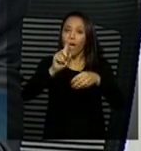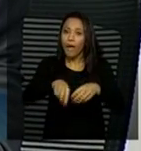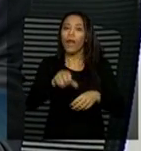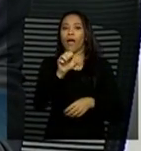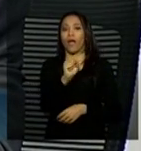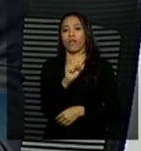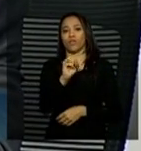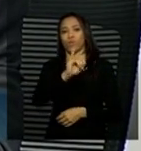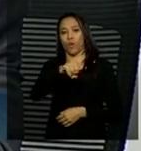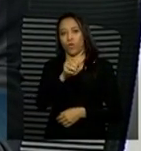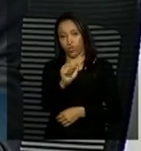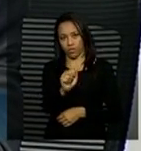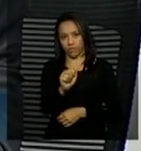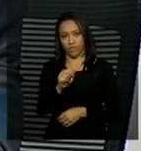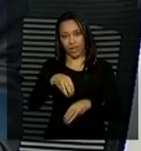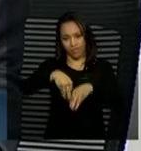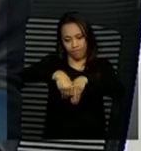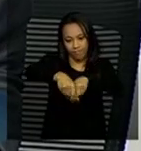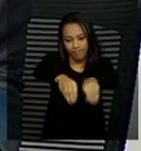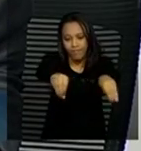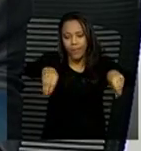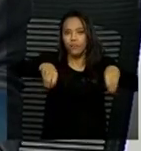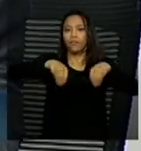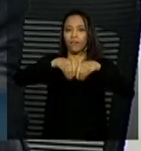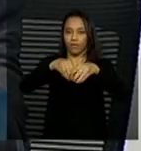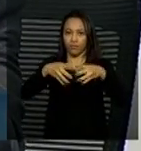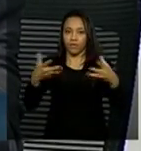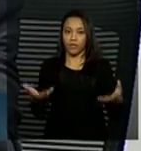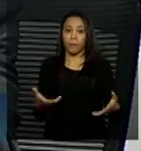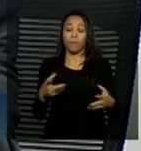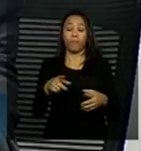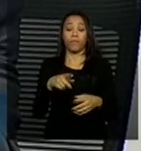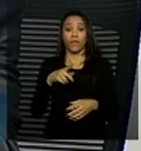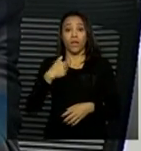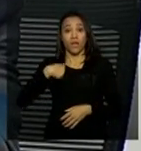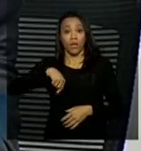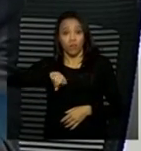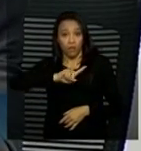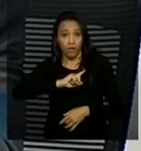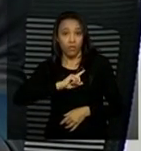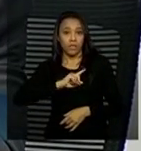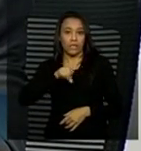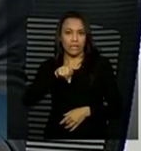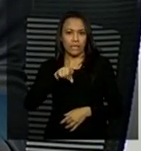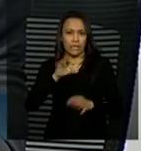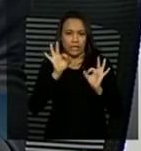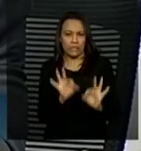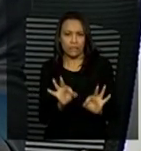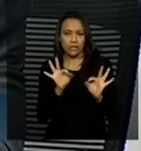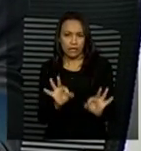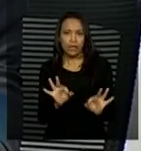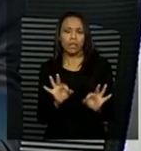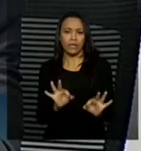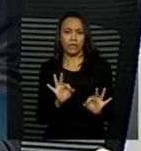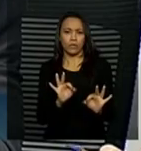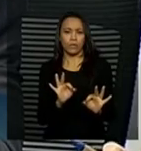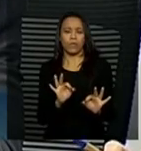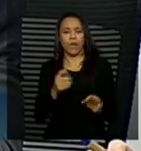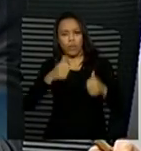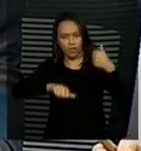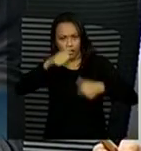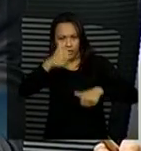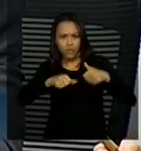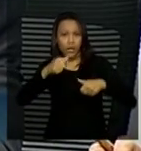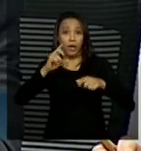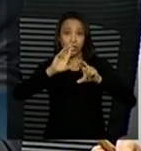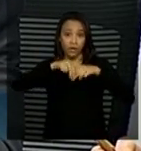soja. Com os dados que temos e com o grau de precisão que podemos alcançar analisando